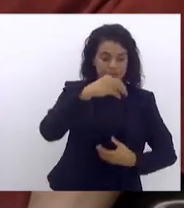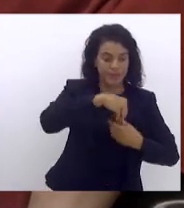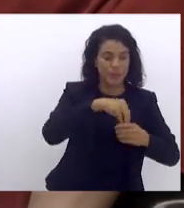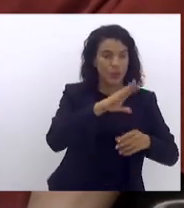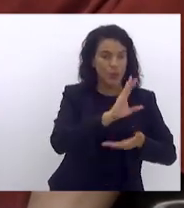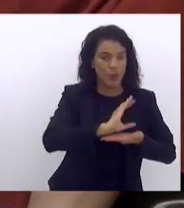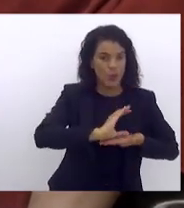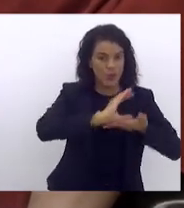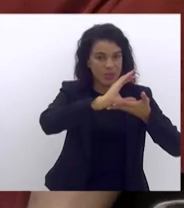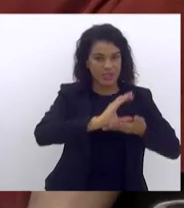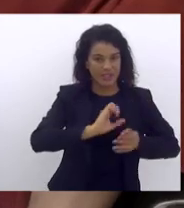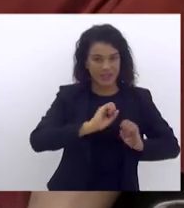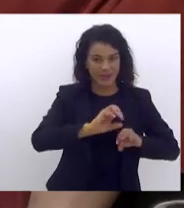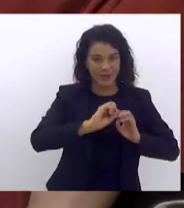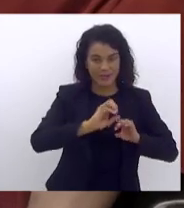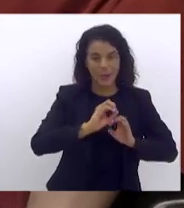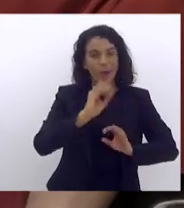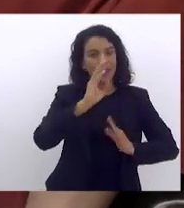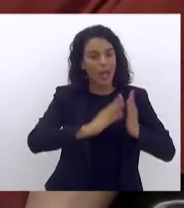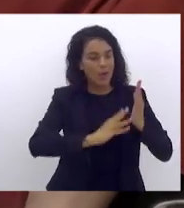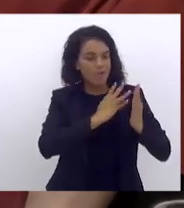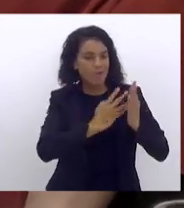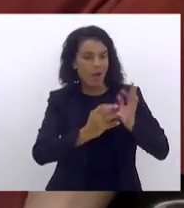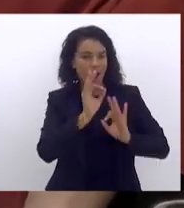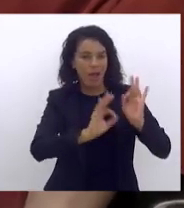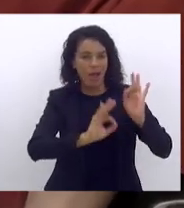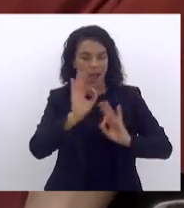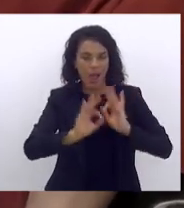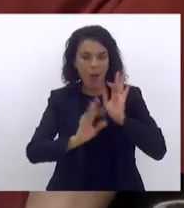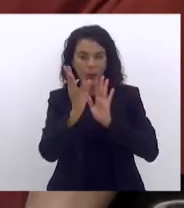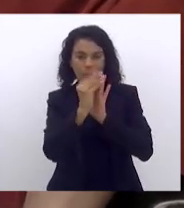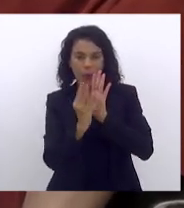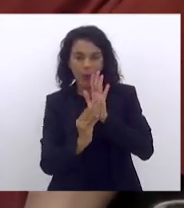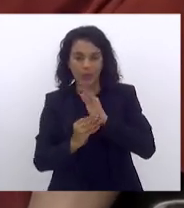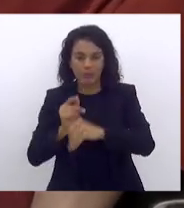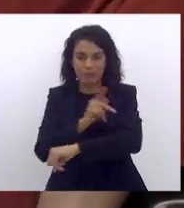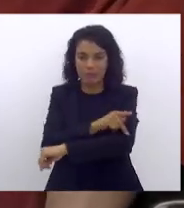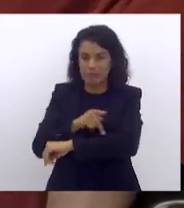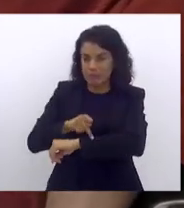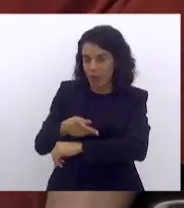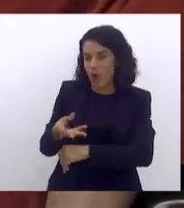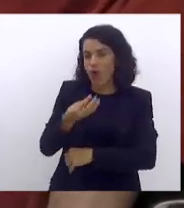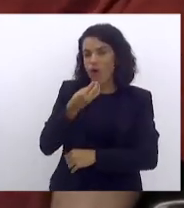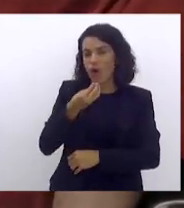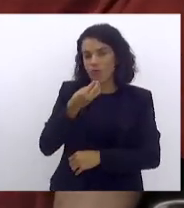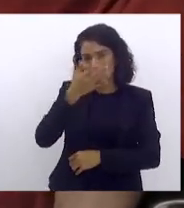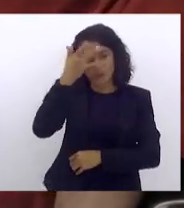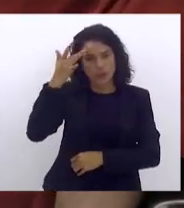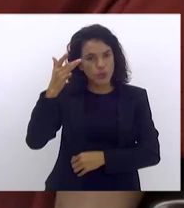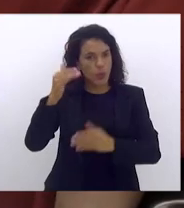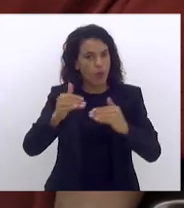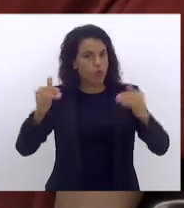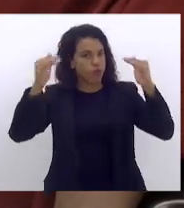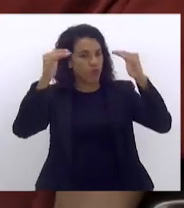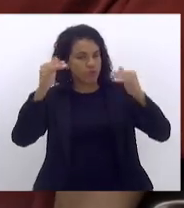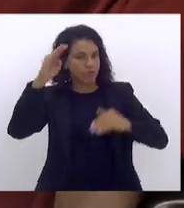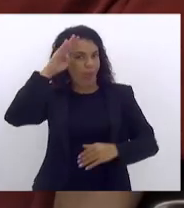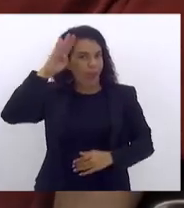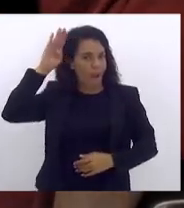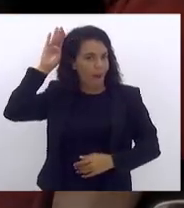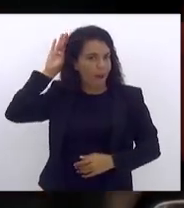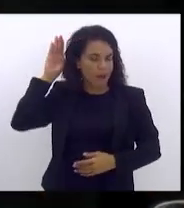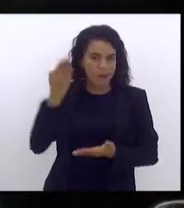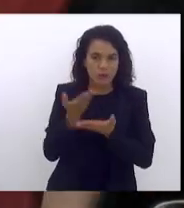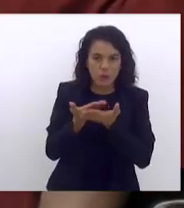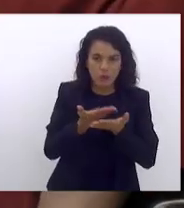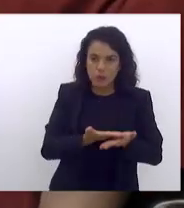Educação, quem está formulando esse conteúdo pedagógico, né, evidentemente são pessoas que têm preparo.